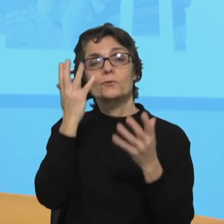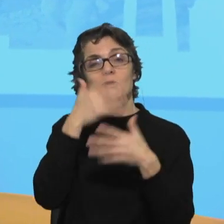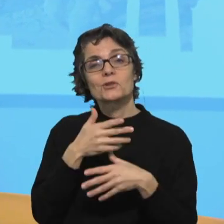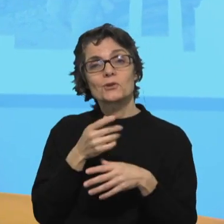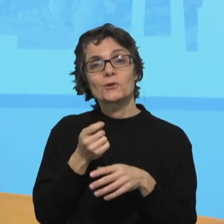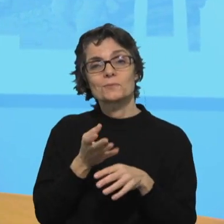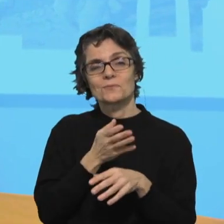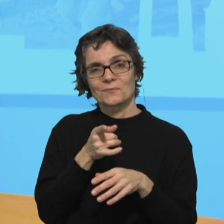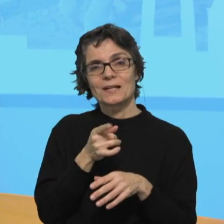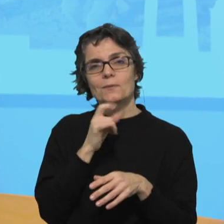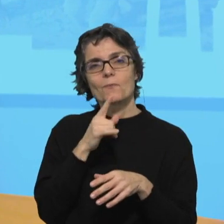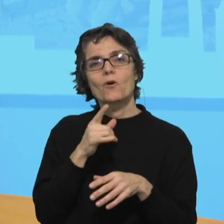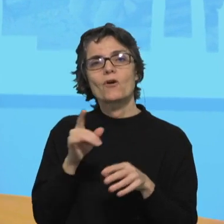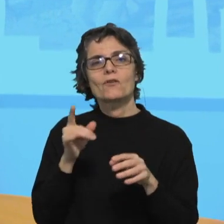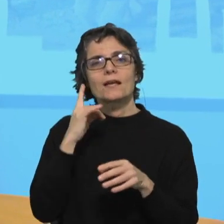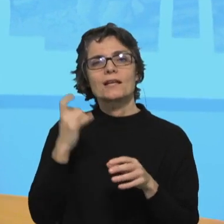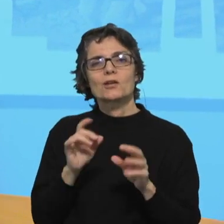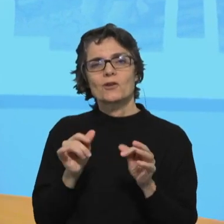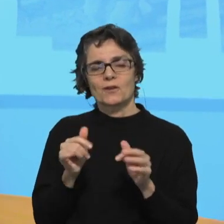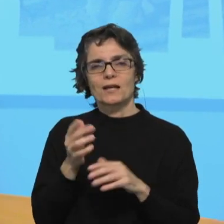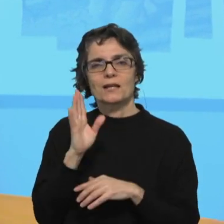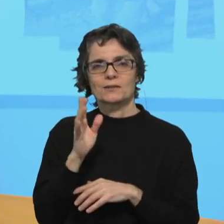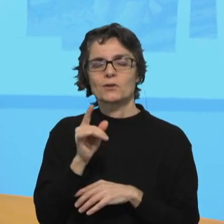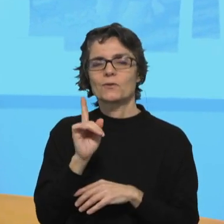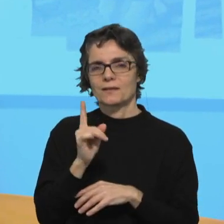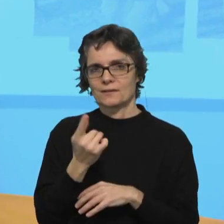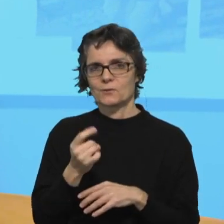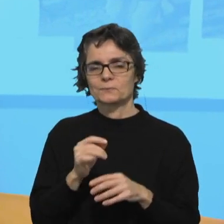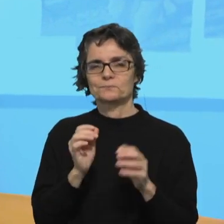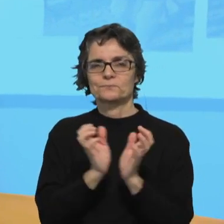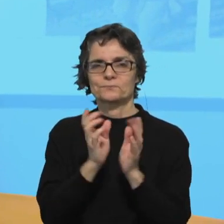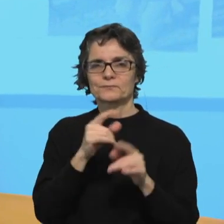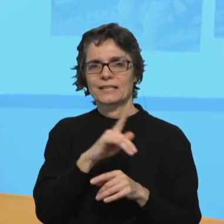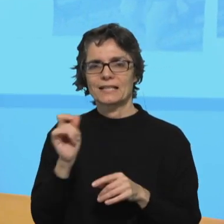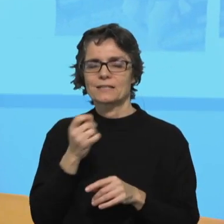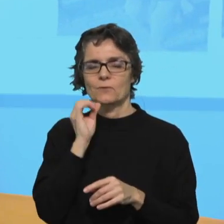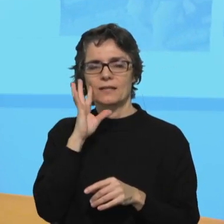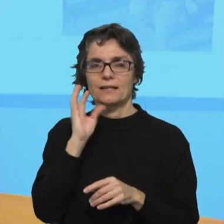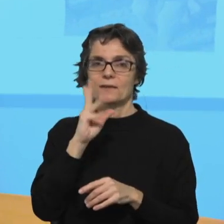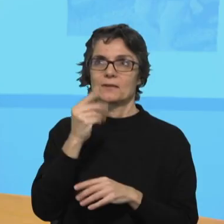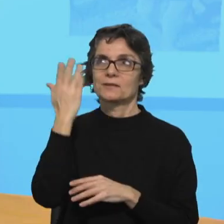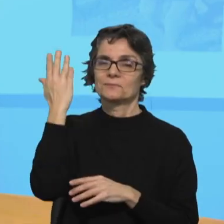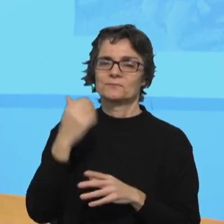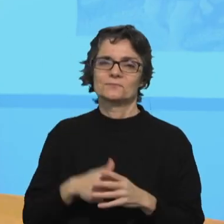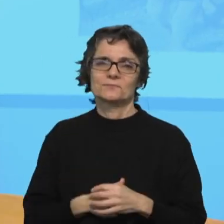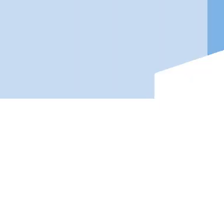acompanhar também a edição rádio do programa Eclésia. Tenha uma boa tarde e até amanhã, se Deus quiser.